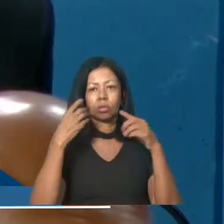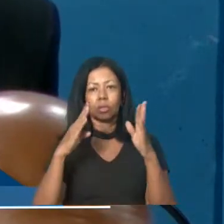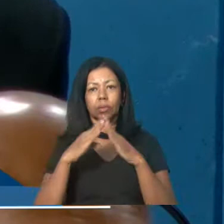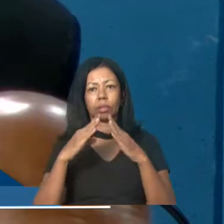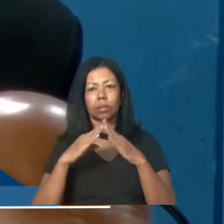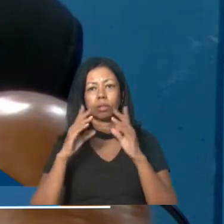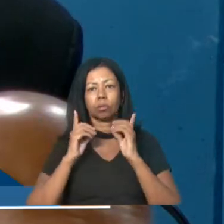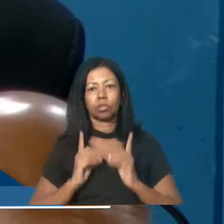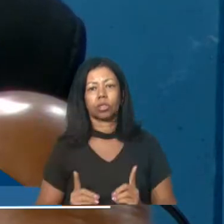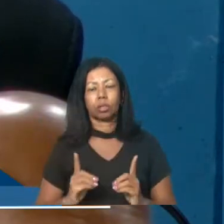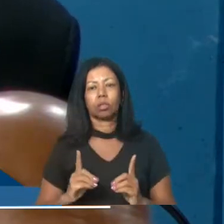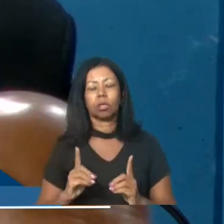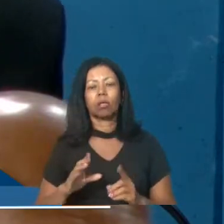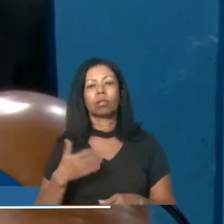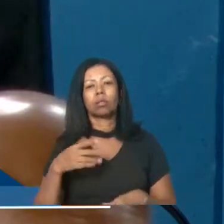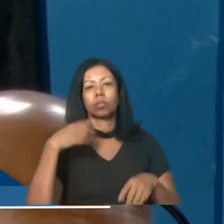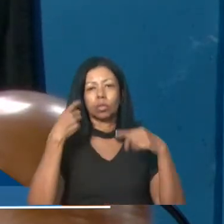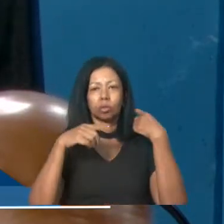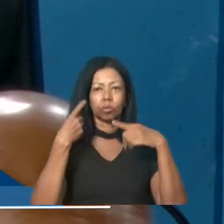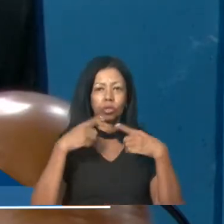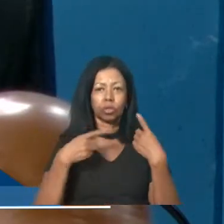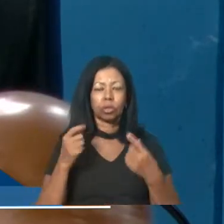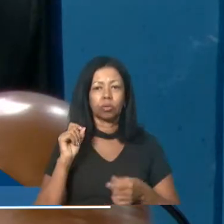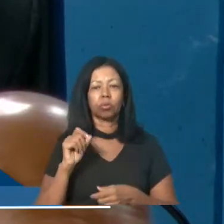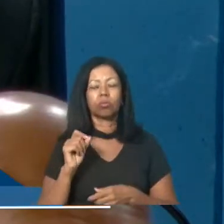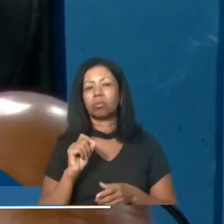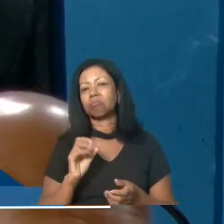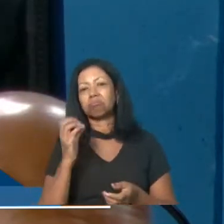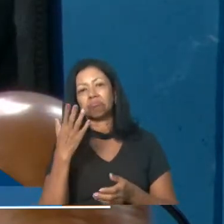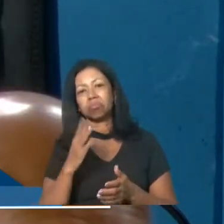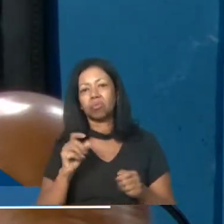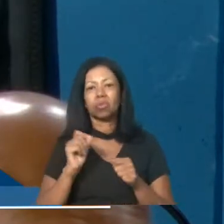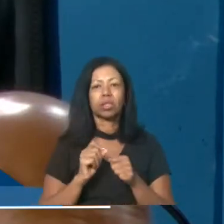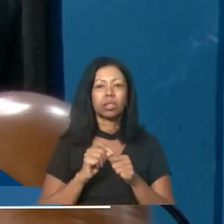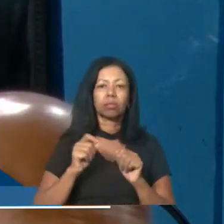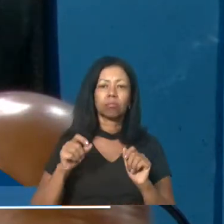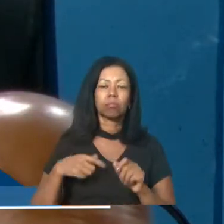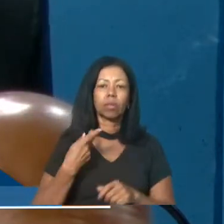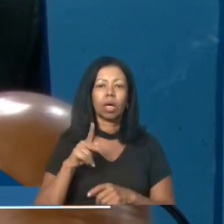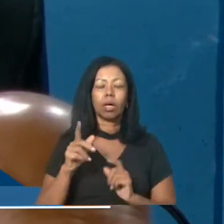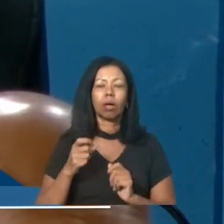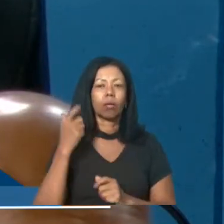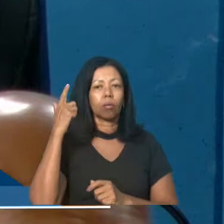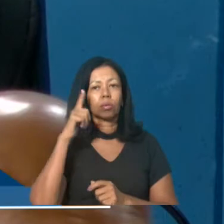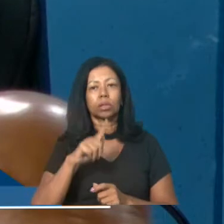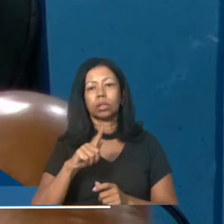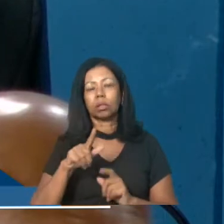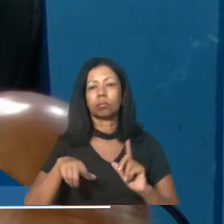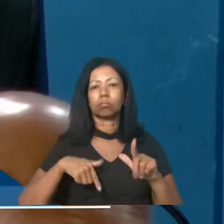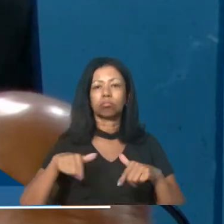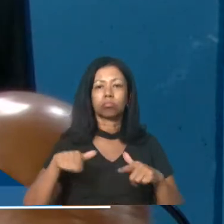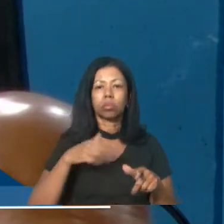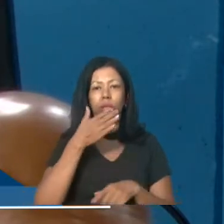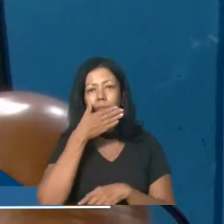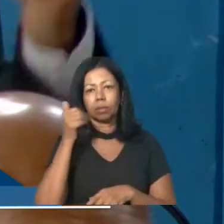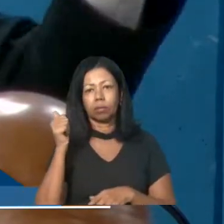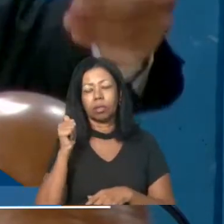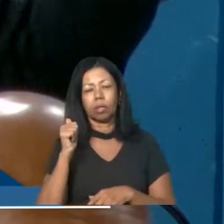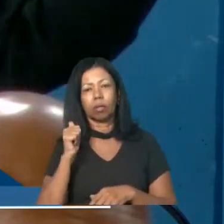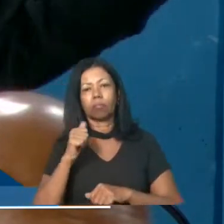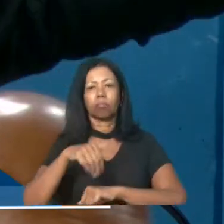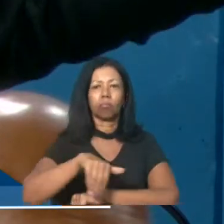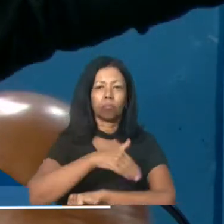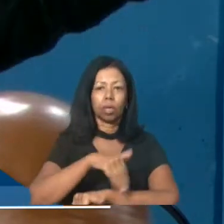digna, ainda estamos discutindo a máquina que vai amassar o barro e o auxílio moradia de 100 reais. É uma perda.